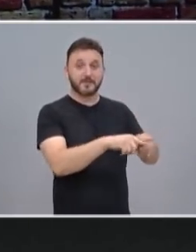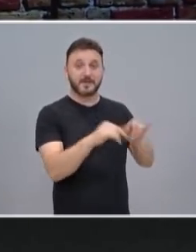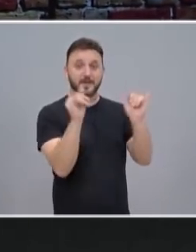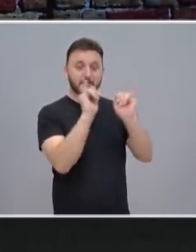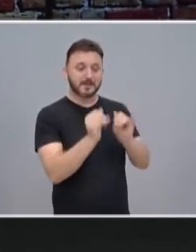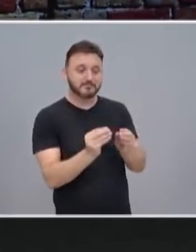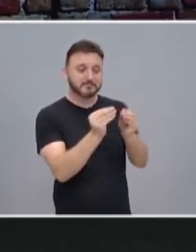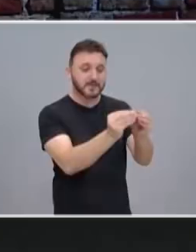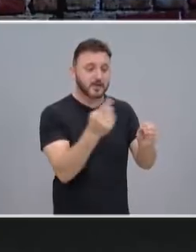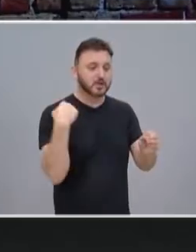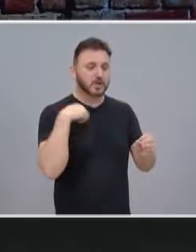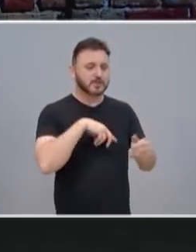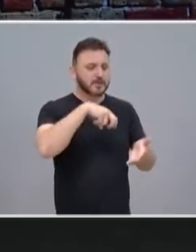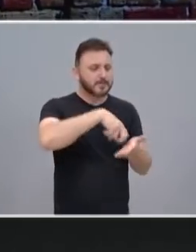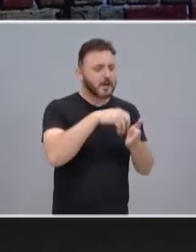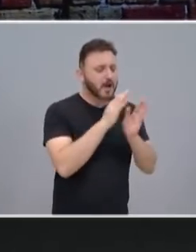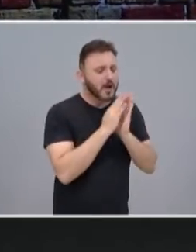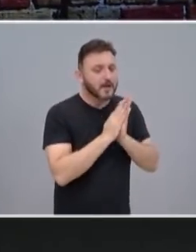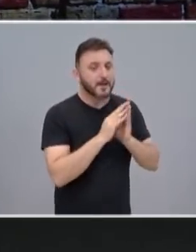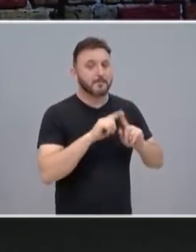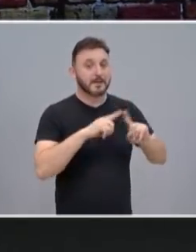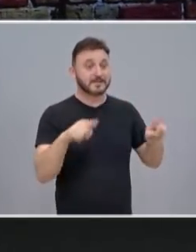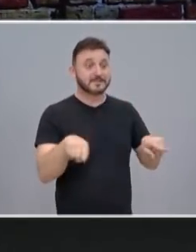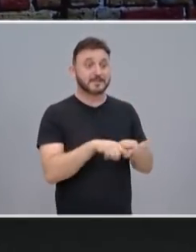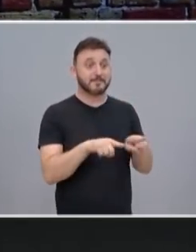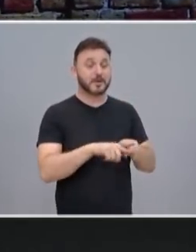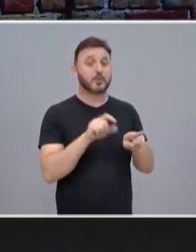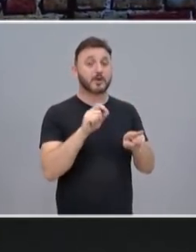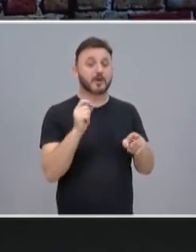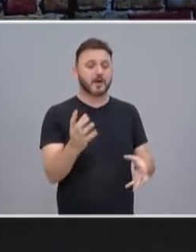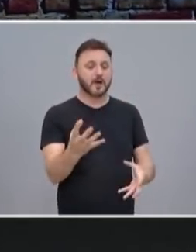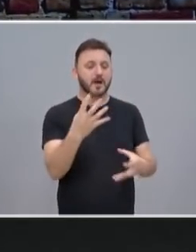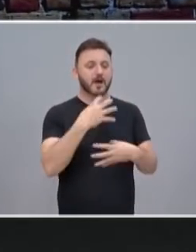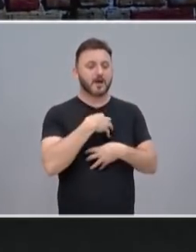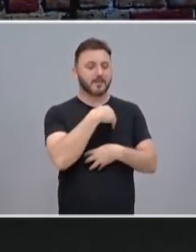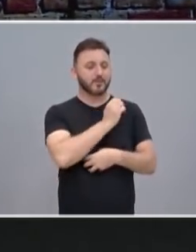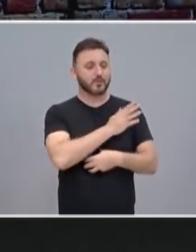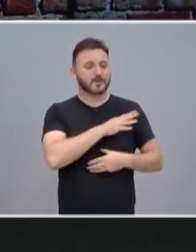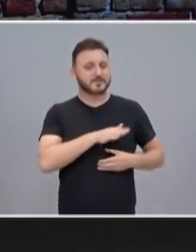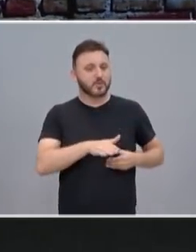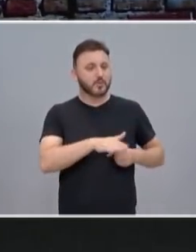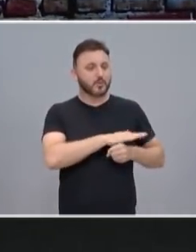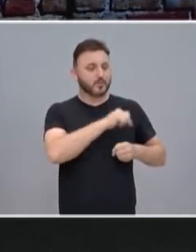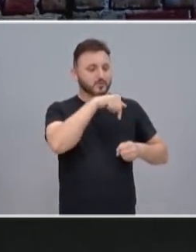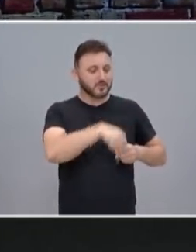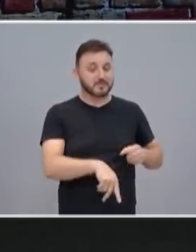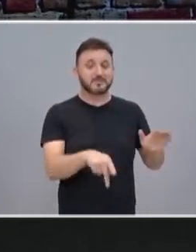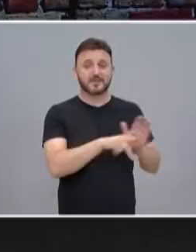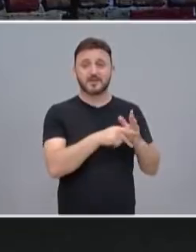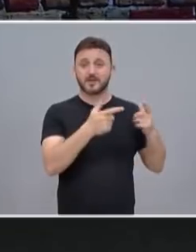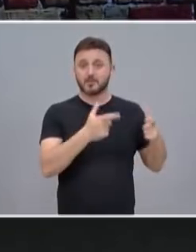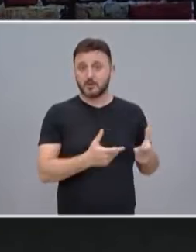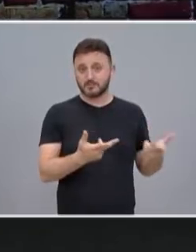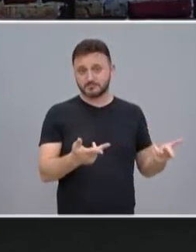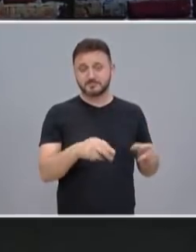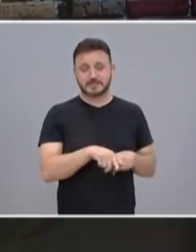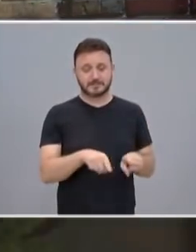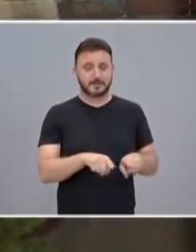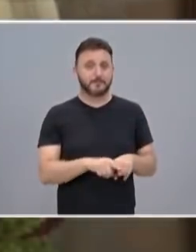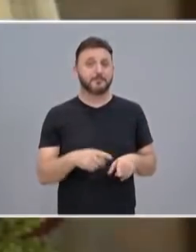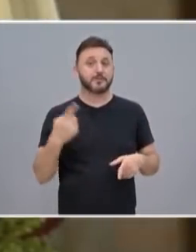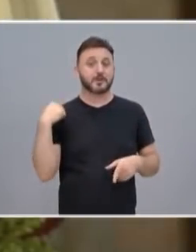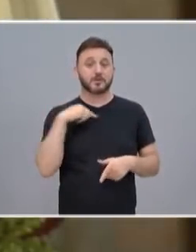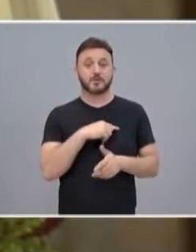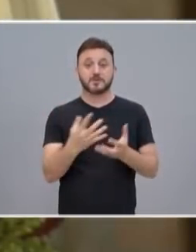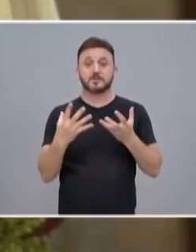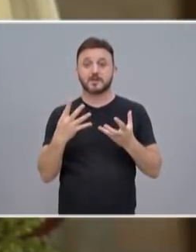Deus. Mas não é só um espaço físico, precisa também um espaço para a palavra de Deus no seu coração. É a palavra de Deus que nós